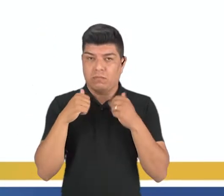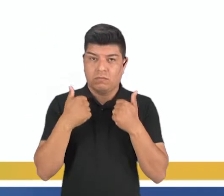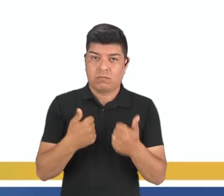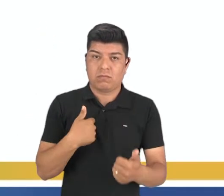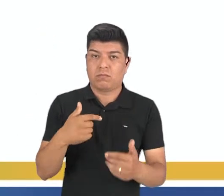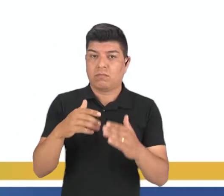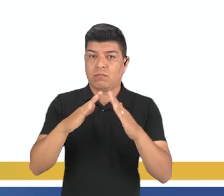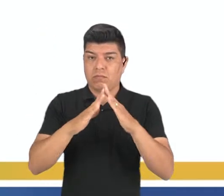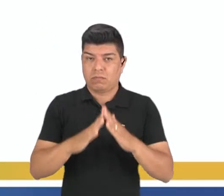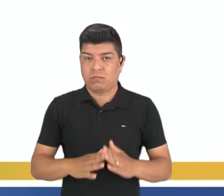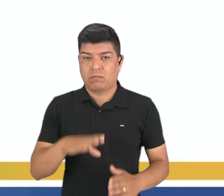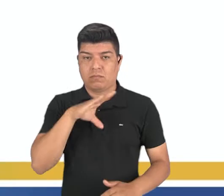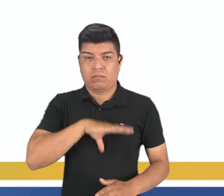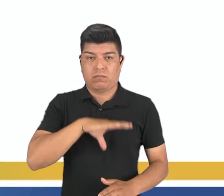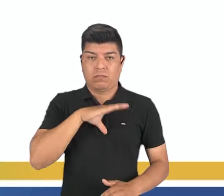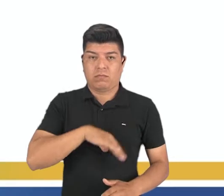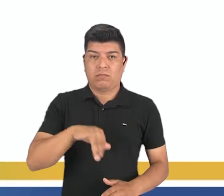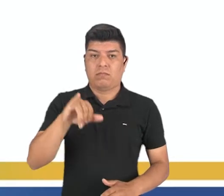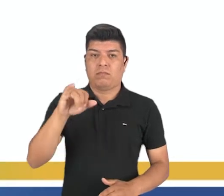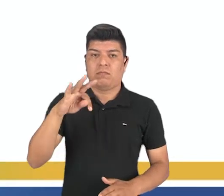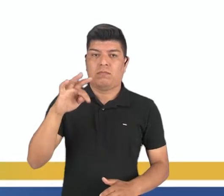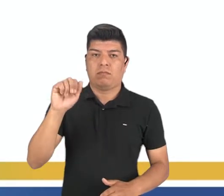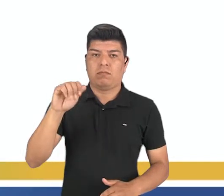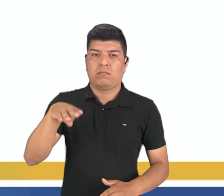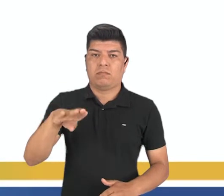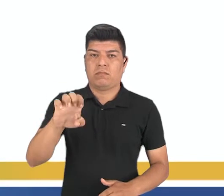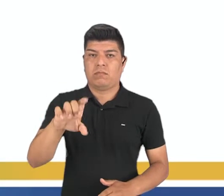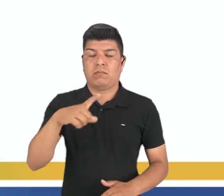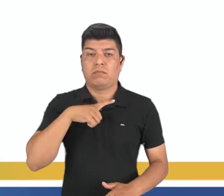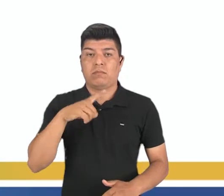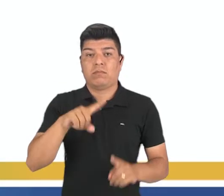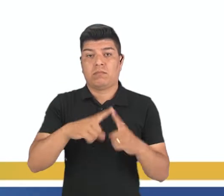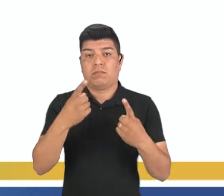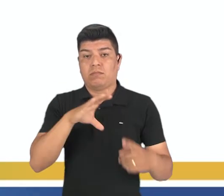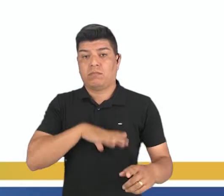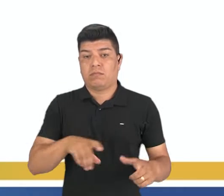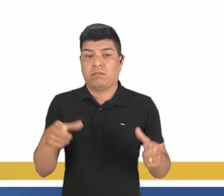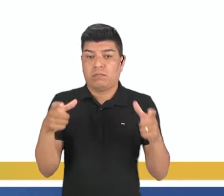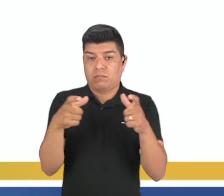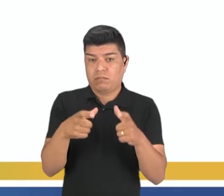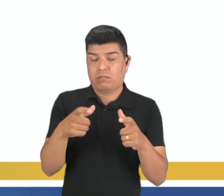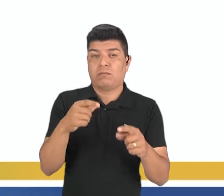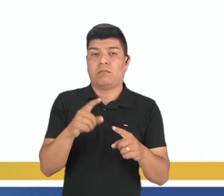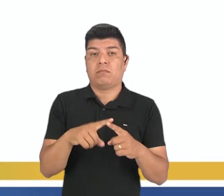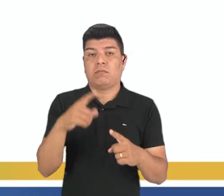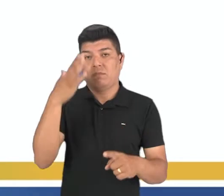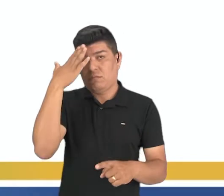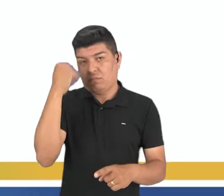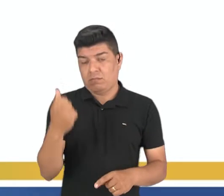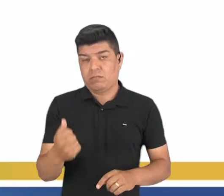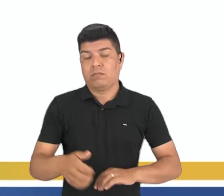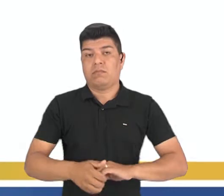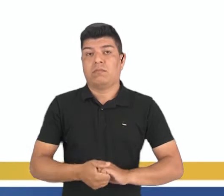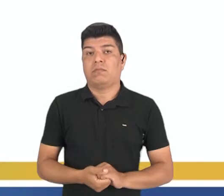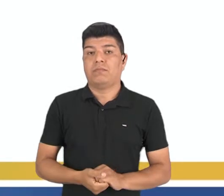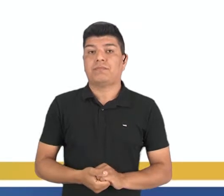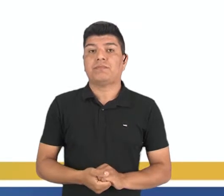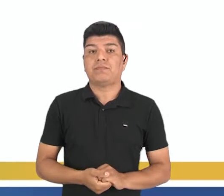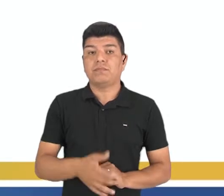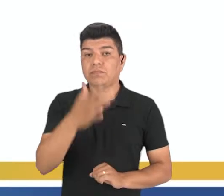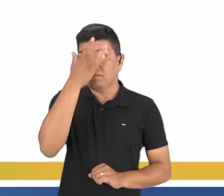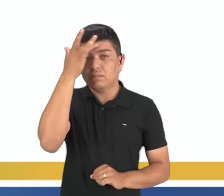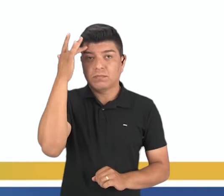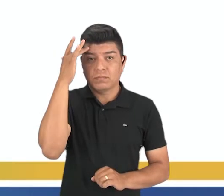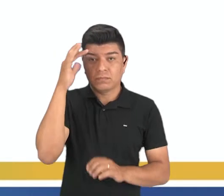ele morava na cidade de Itambé, mas a cidade era pequena e pelo que eu soube, as pessoas de